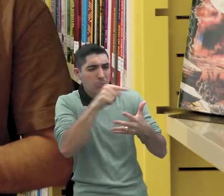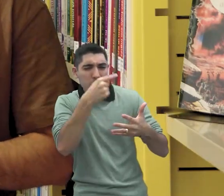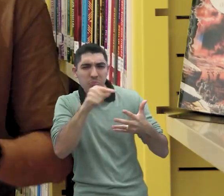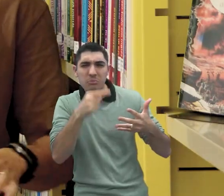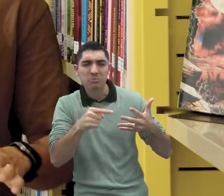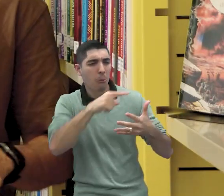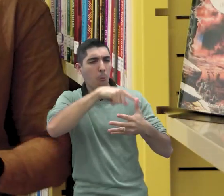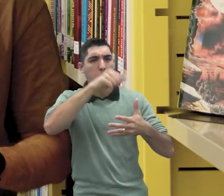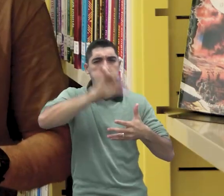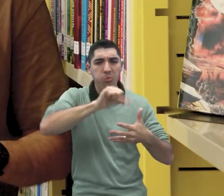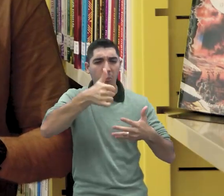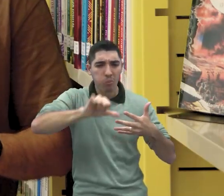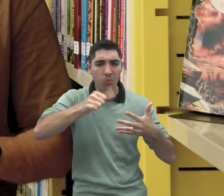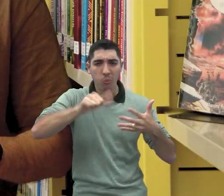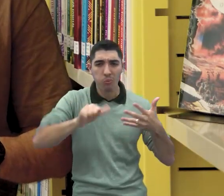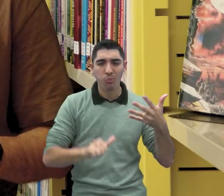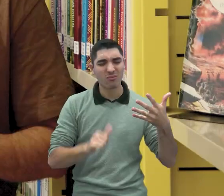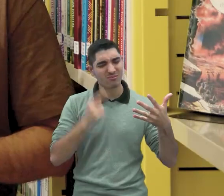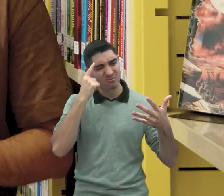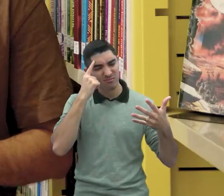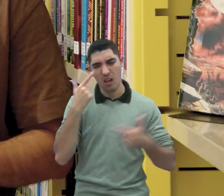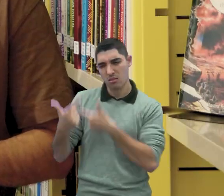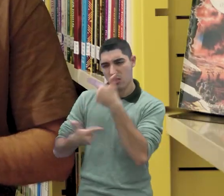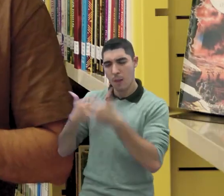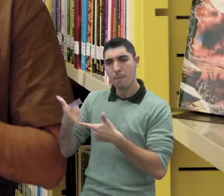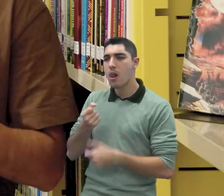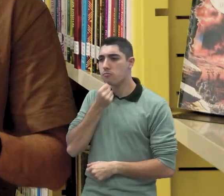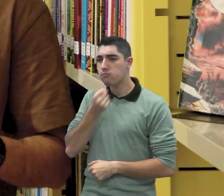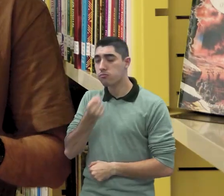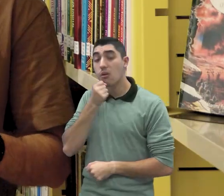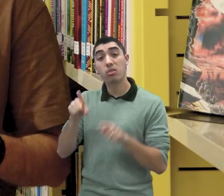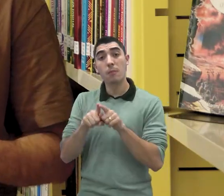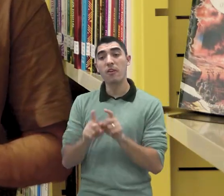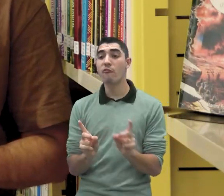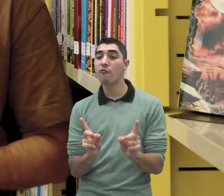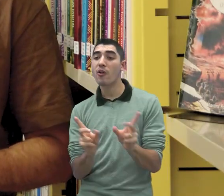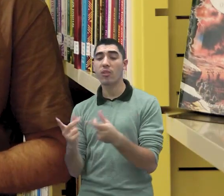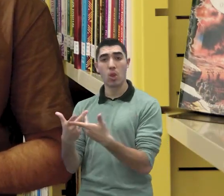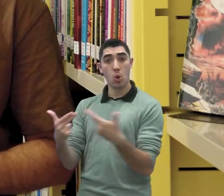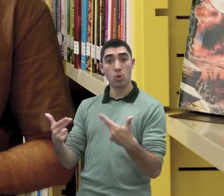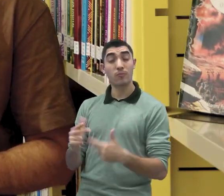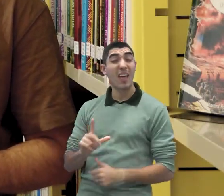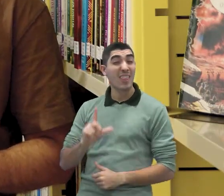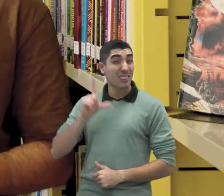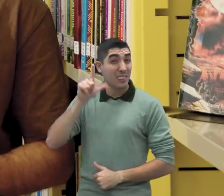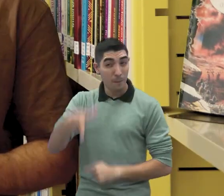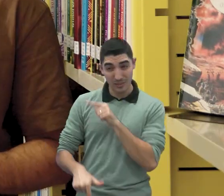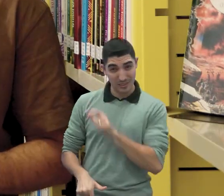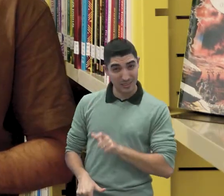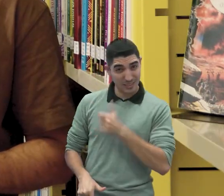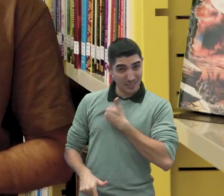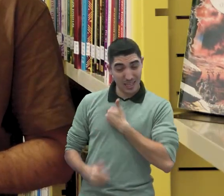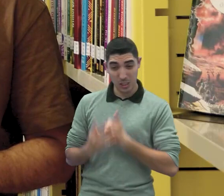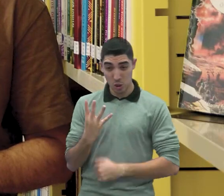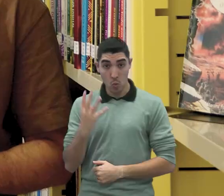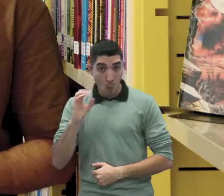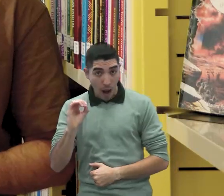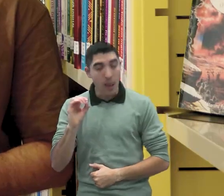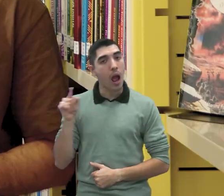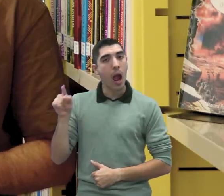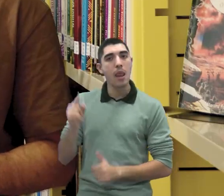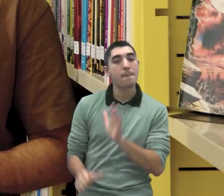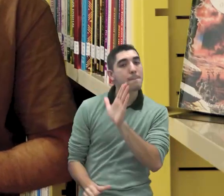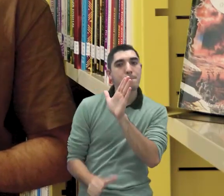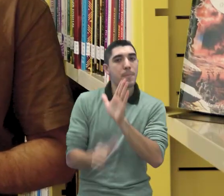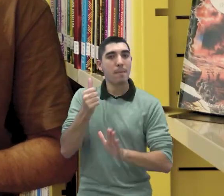falir várias vezes, ele virou repórter e vendedor ambulante. Foi só depois dos 40 anos de idade que ele publicou